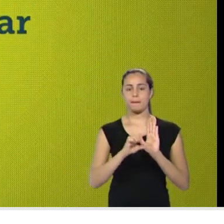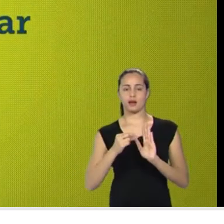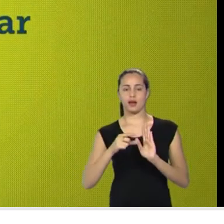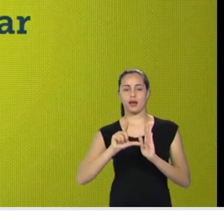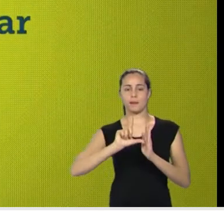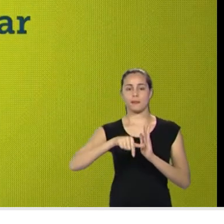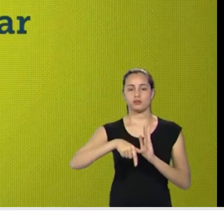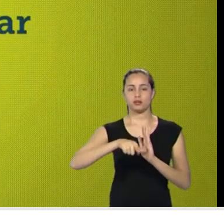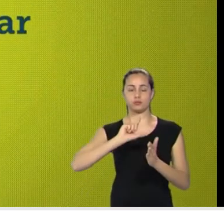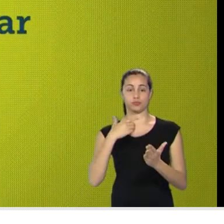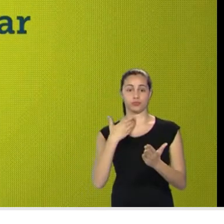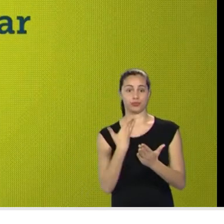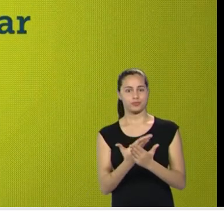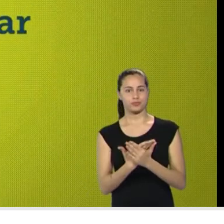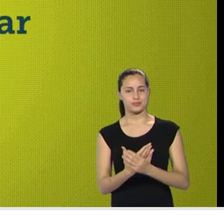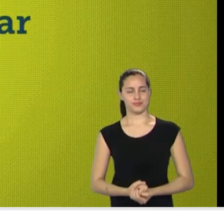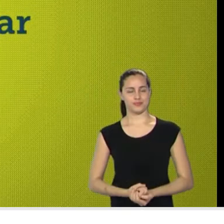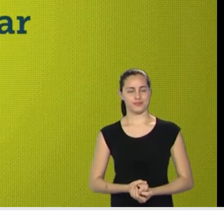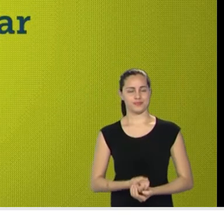cada sessão. Bons estudos!